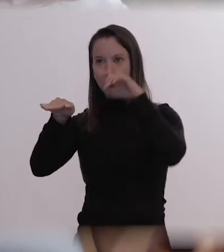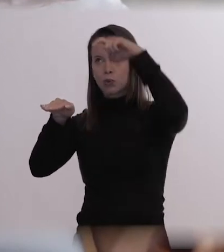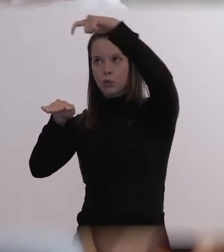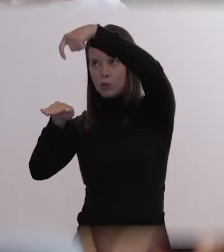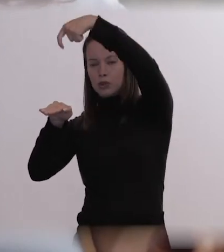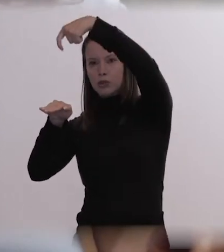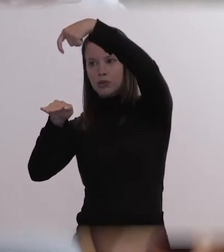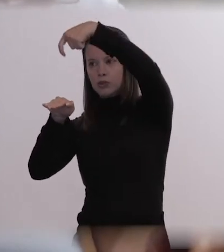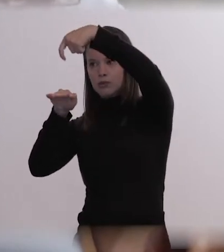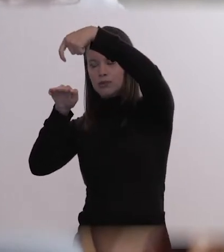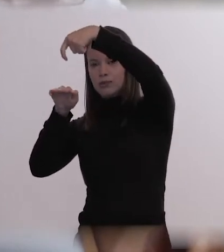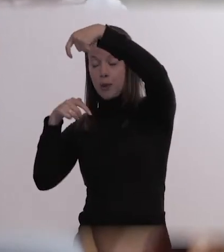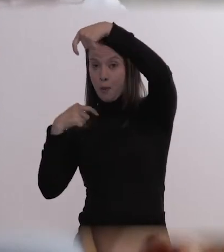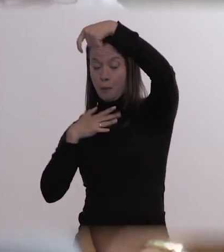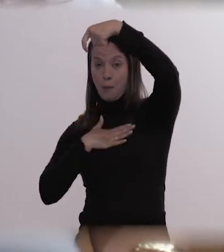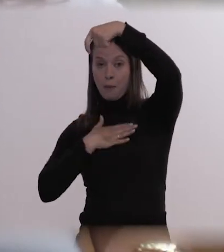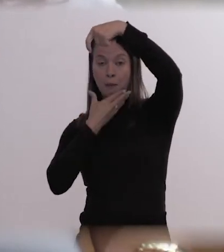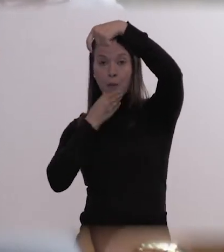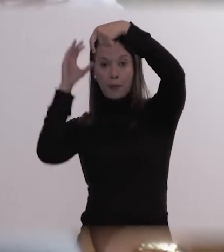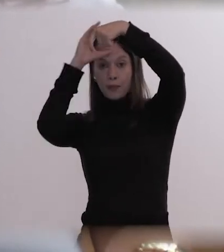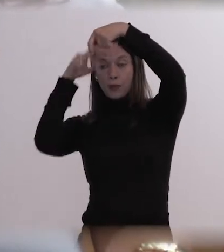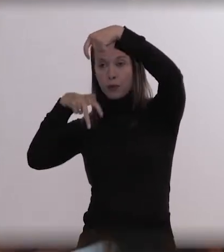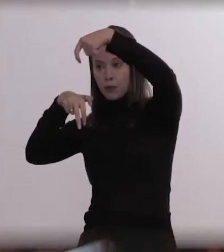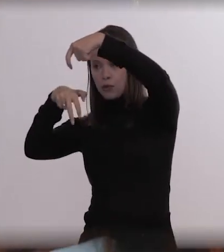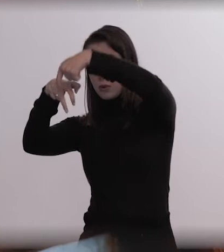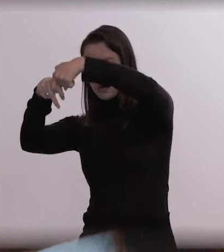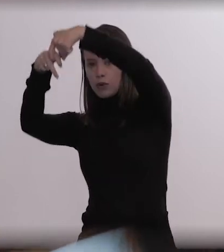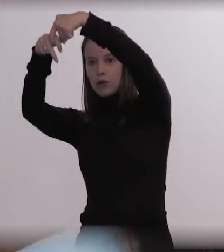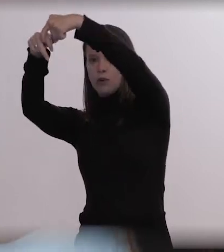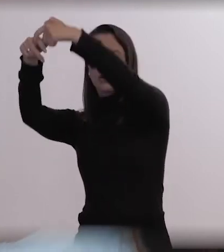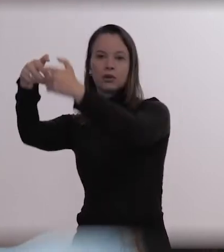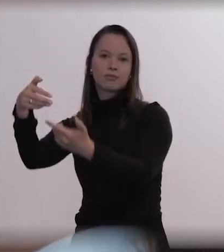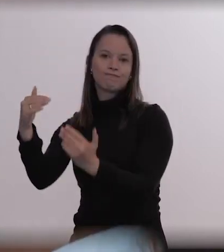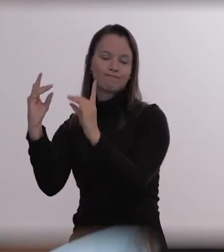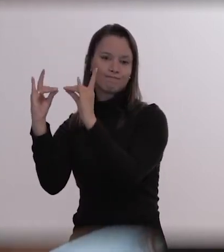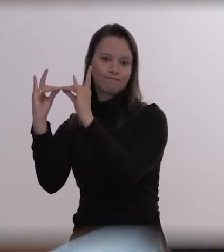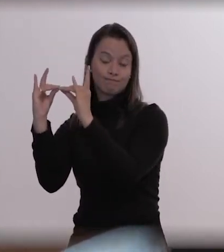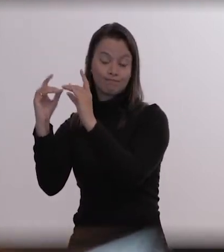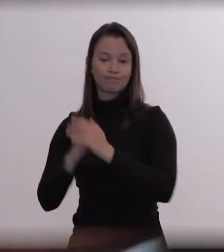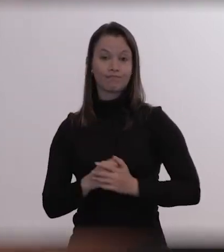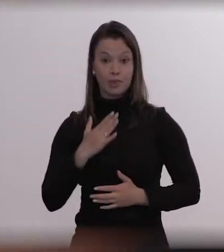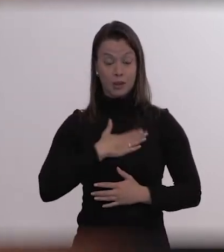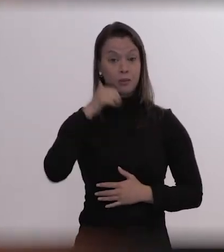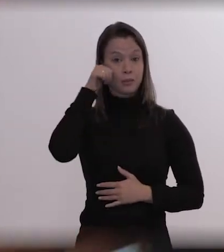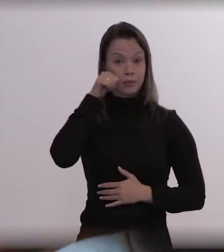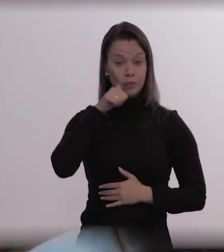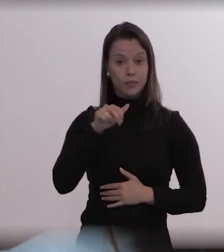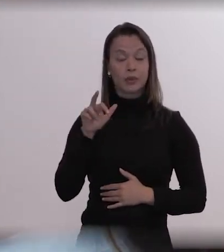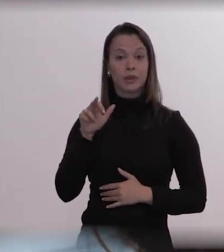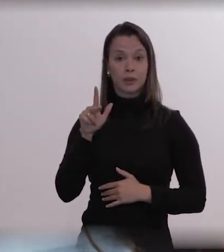gancho. E ele foi e o gancho levou. A minha irmã foi por coquetel